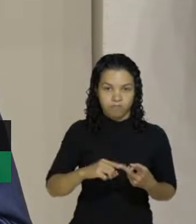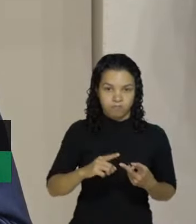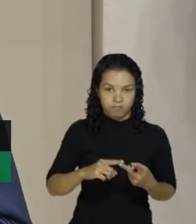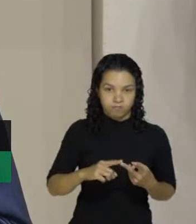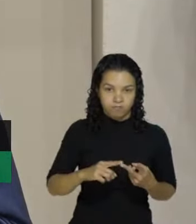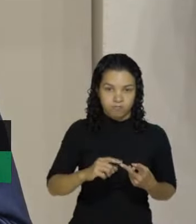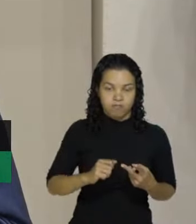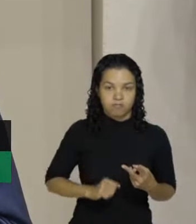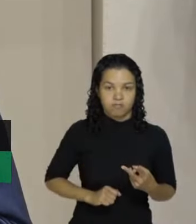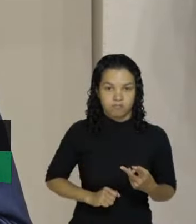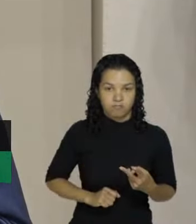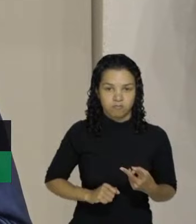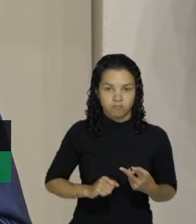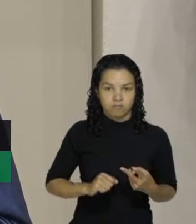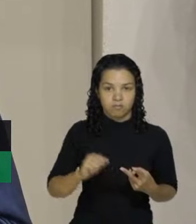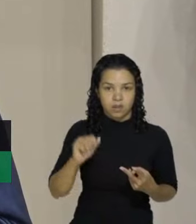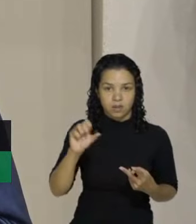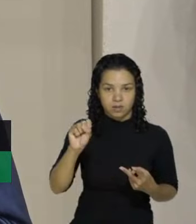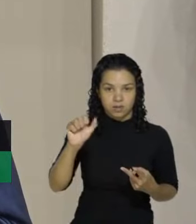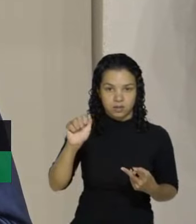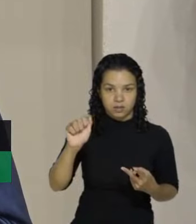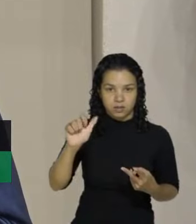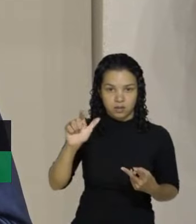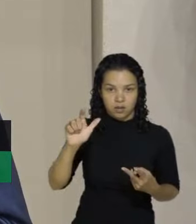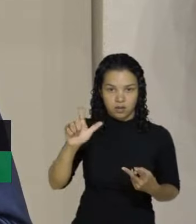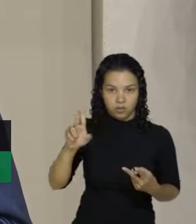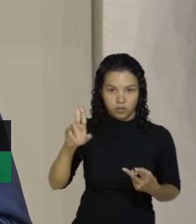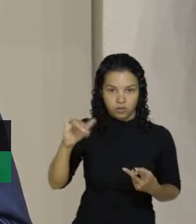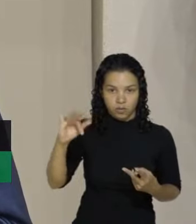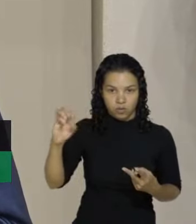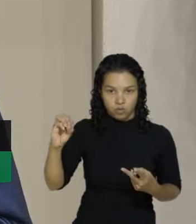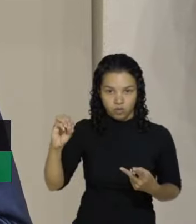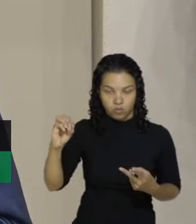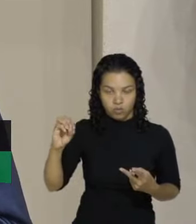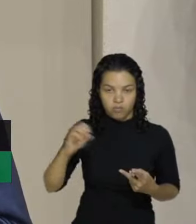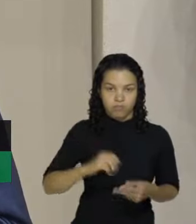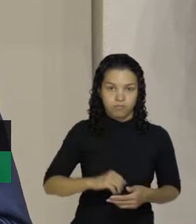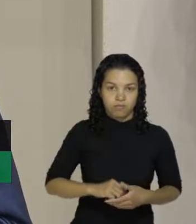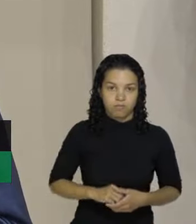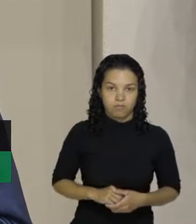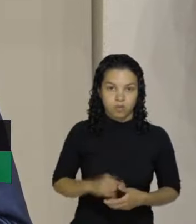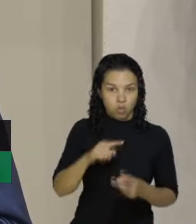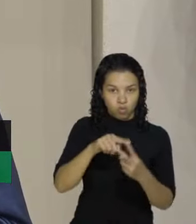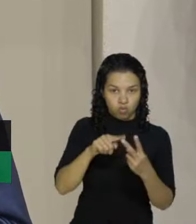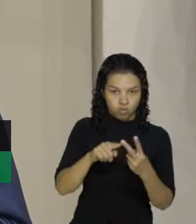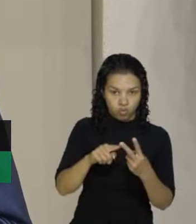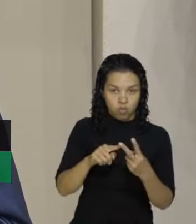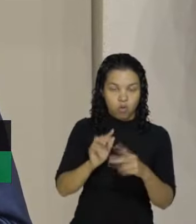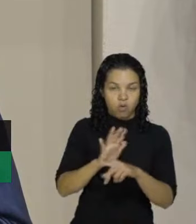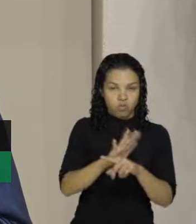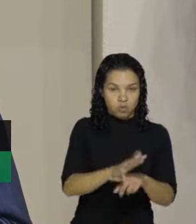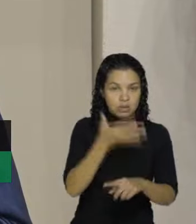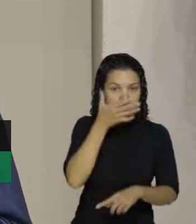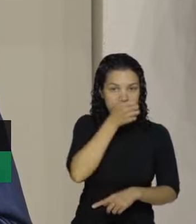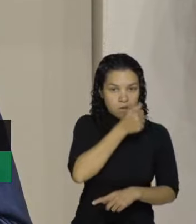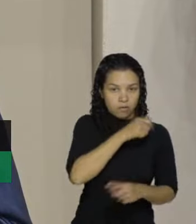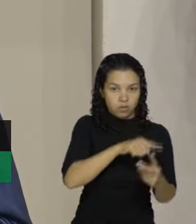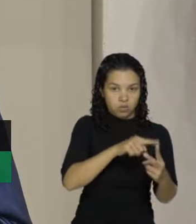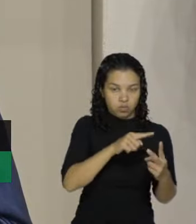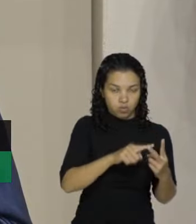soldado PM Sálvio José Totton Júnior, pelo salvamento de 2 adultos e